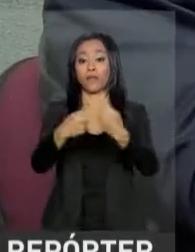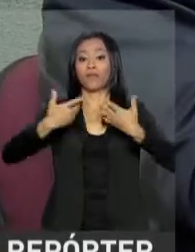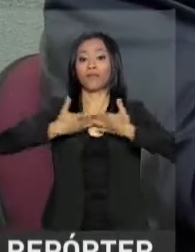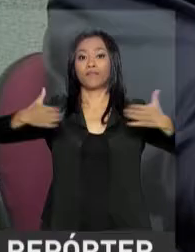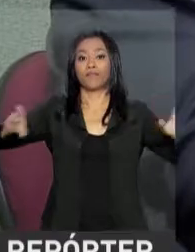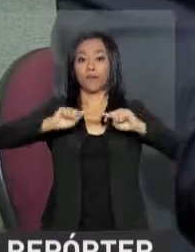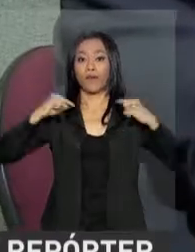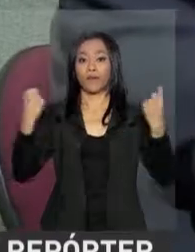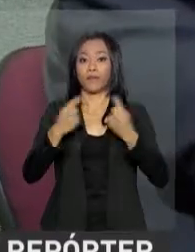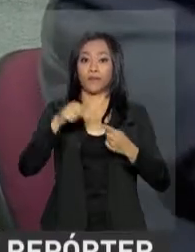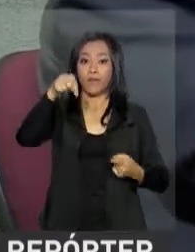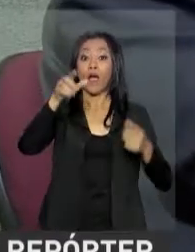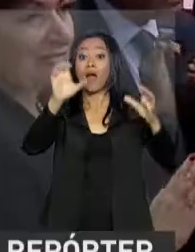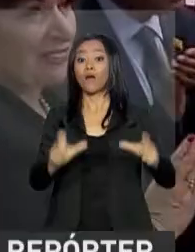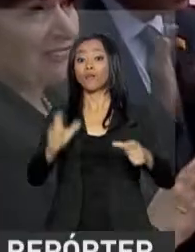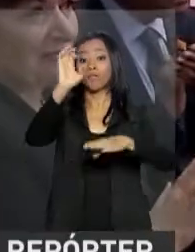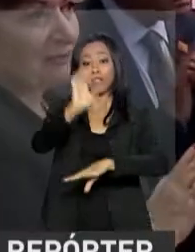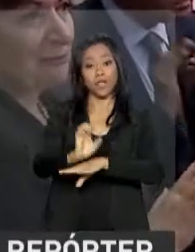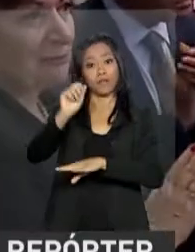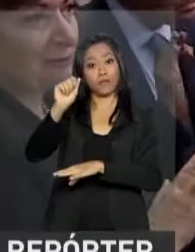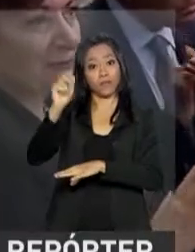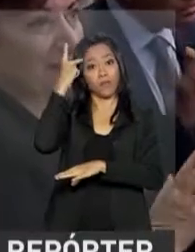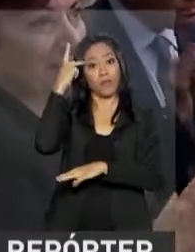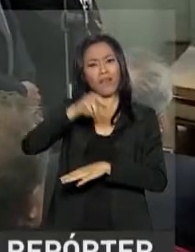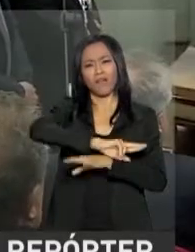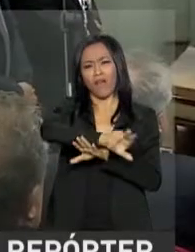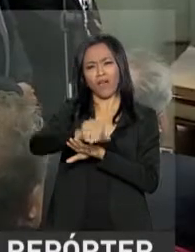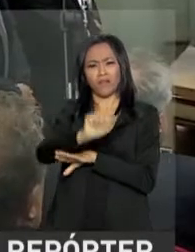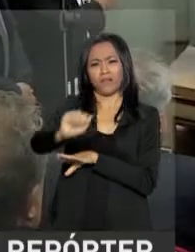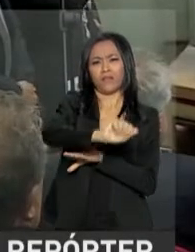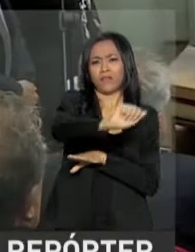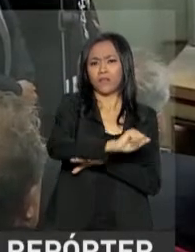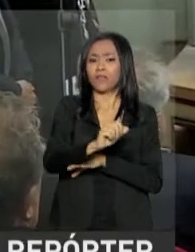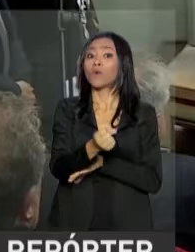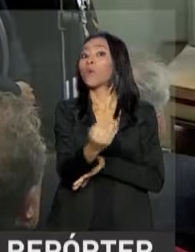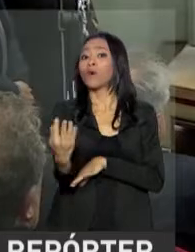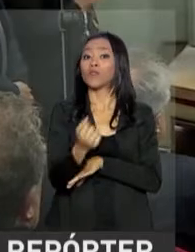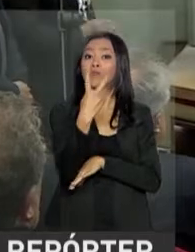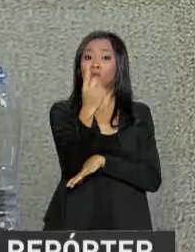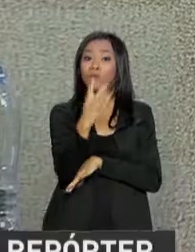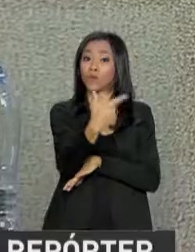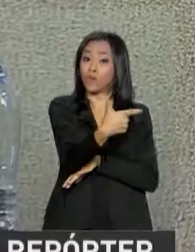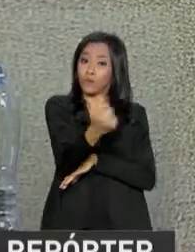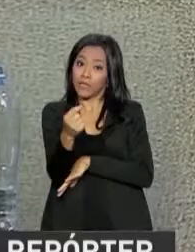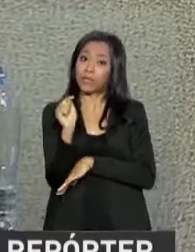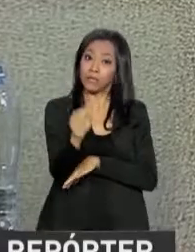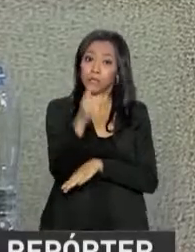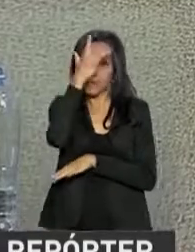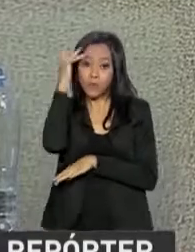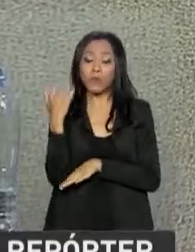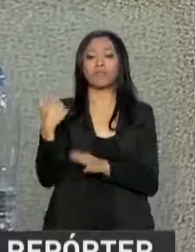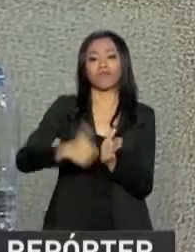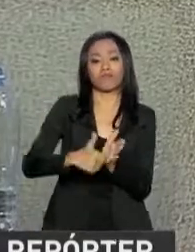Associações Comerciais do Estado de São Paulo, que reúne 240 mil associados e movimenta mais de 100 milhões